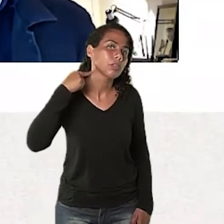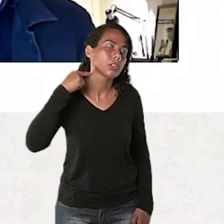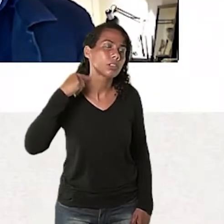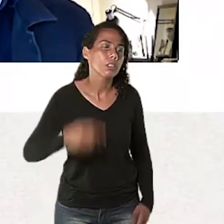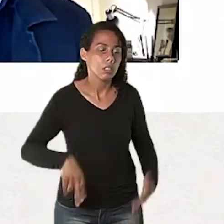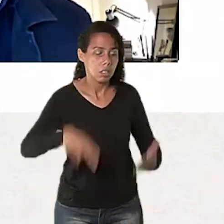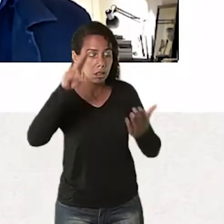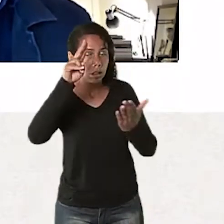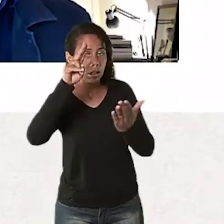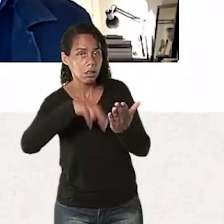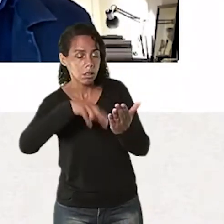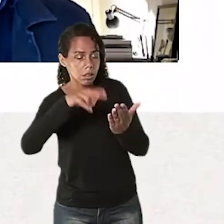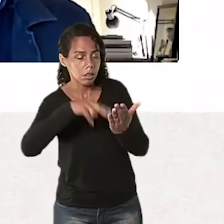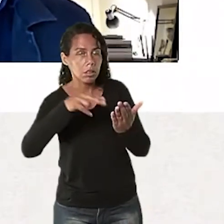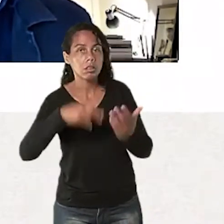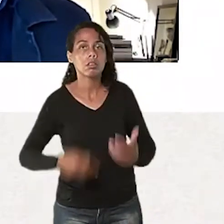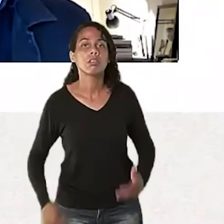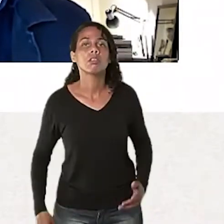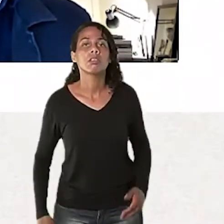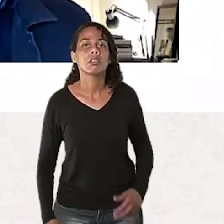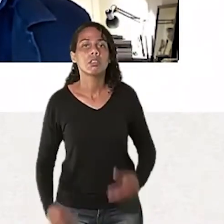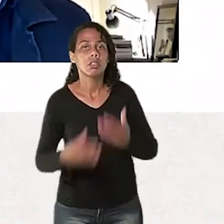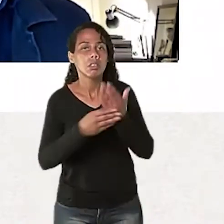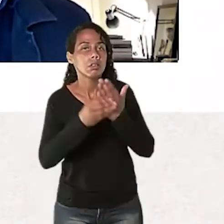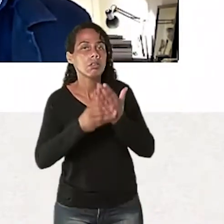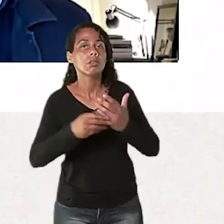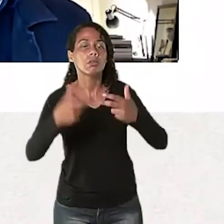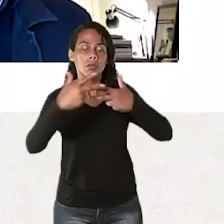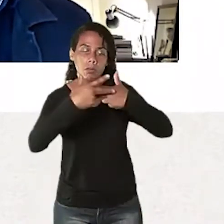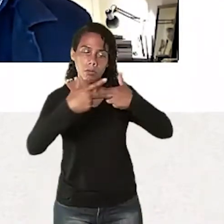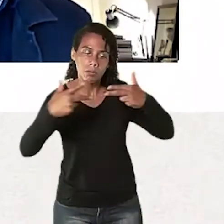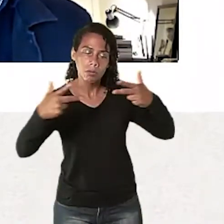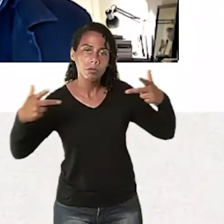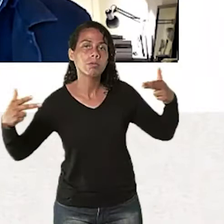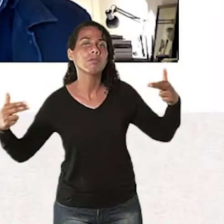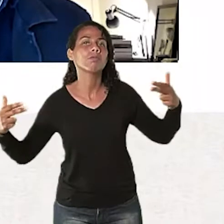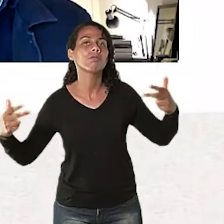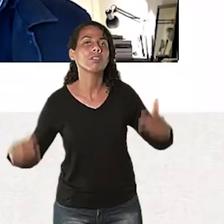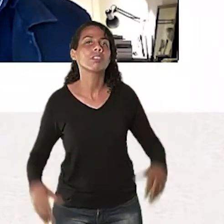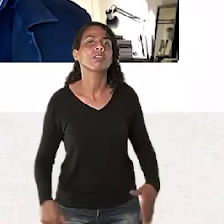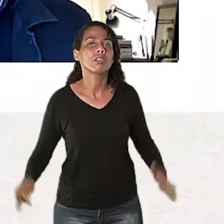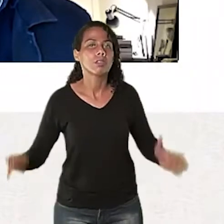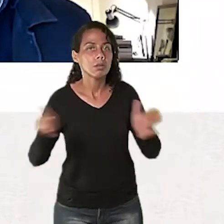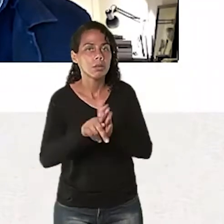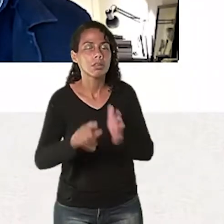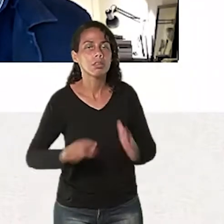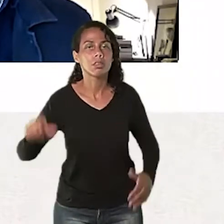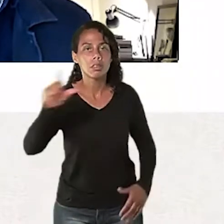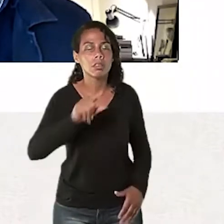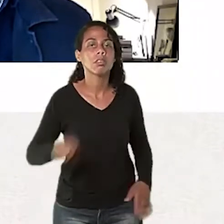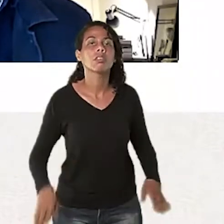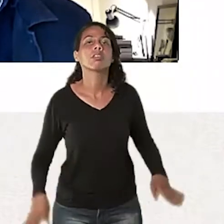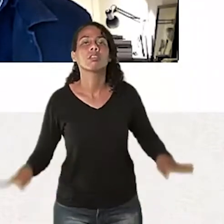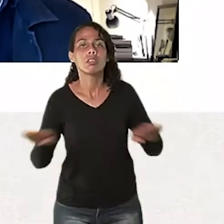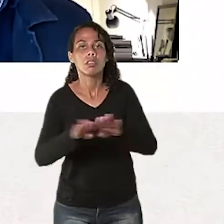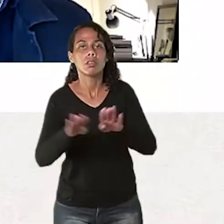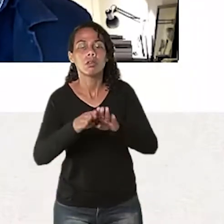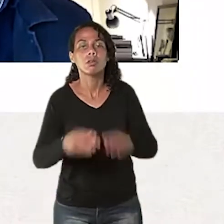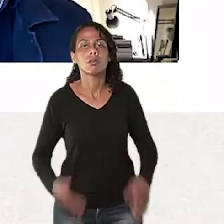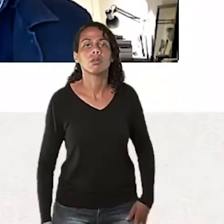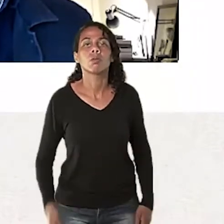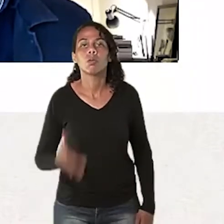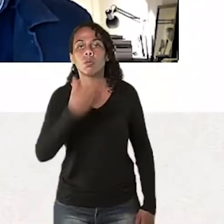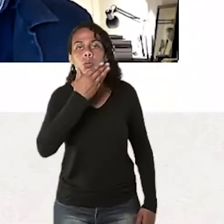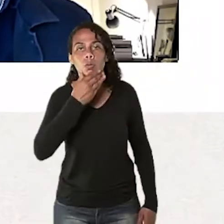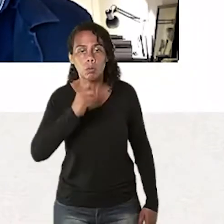Frieiro, com João Etienne Filho, esses precursores antes do Fernando Sabino, antes de tudo, eles